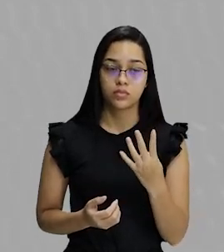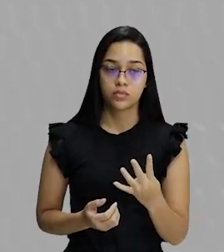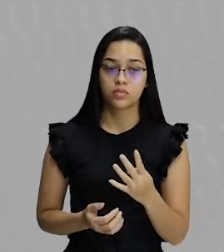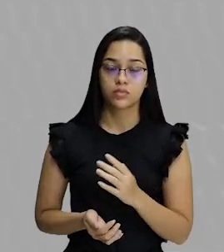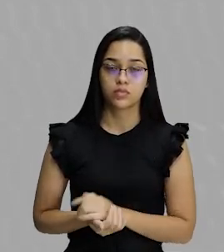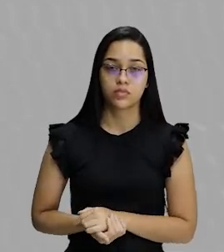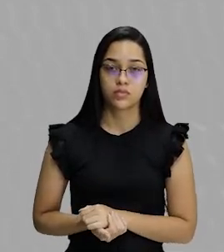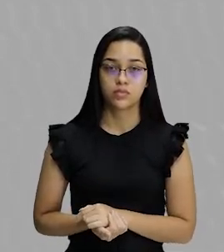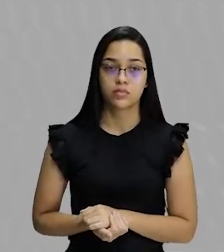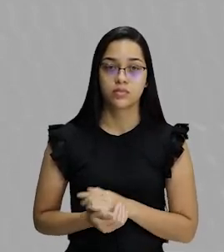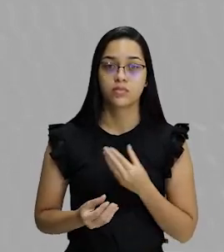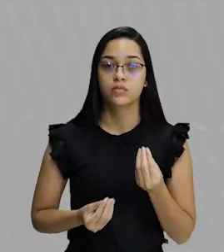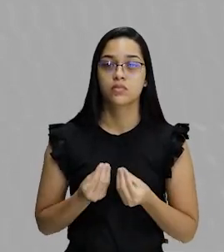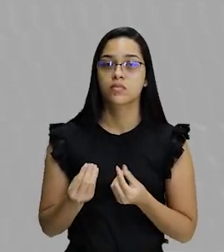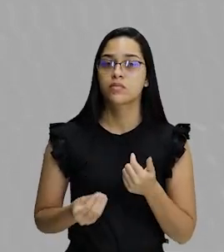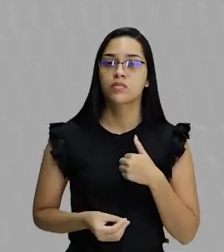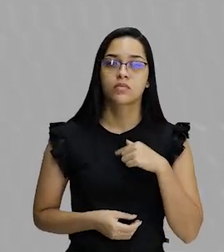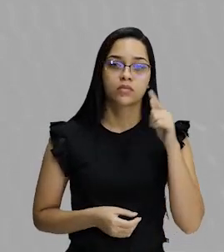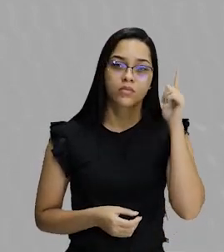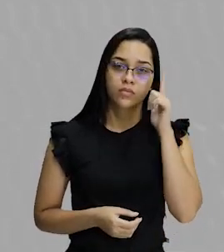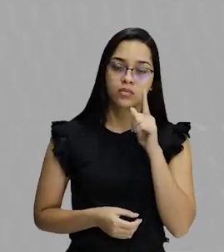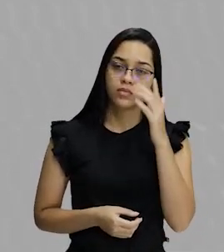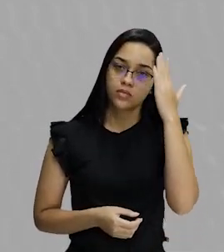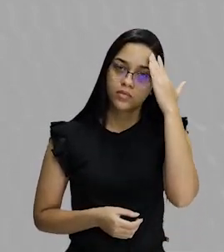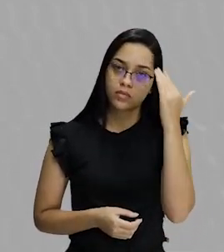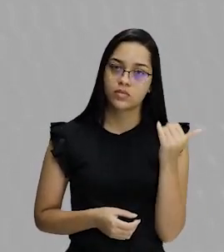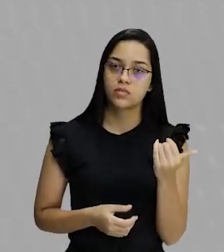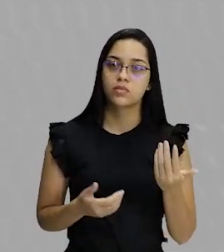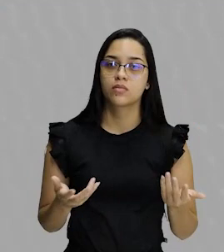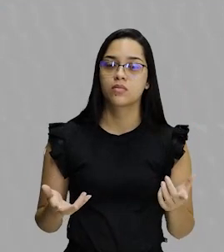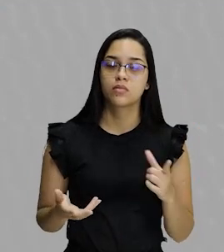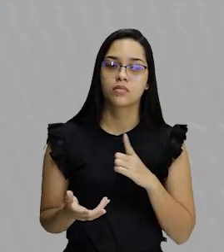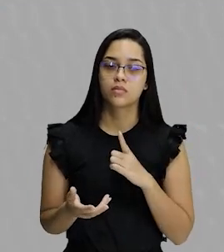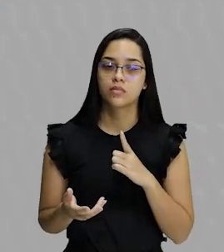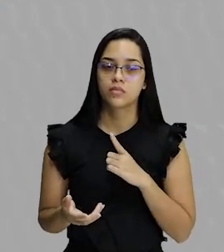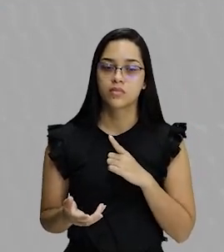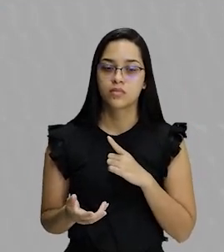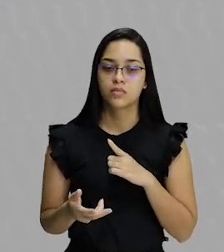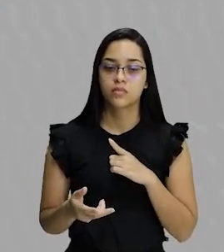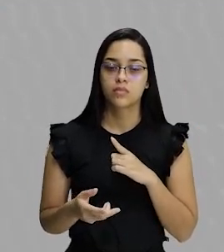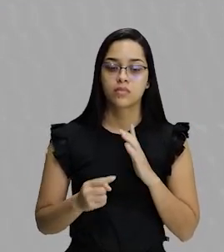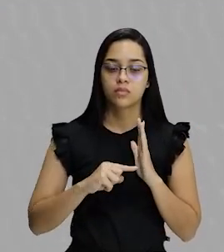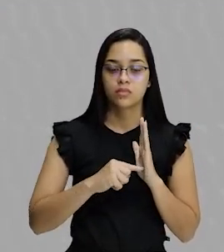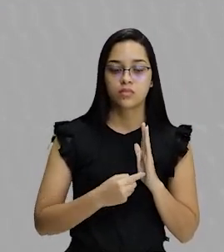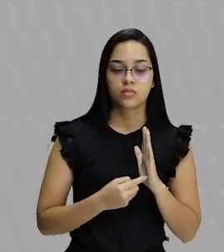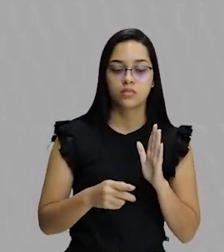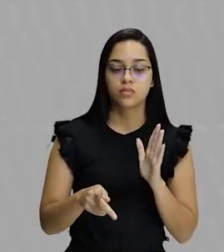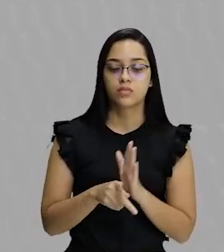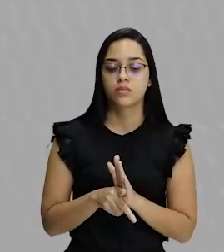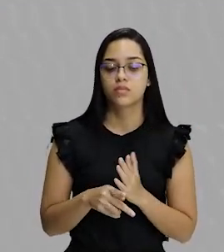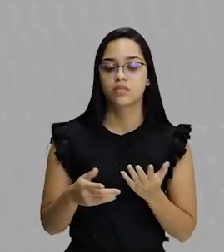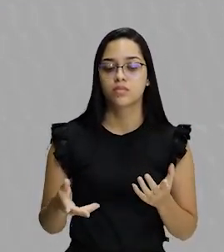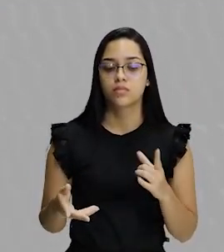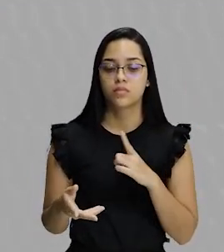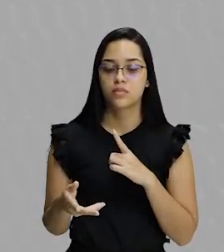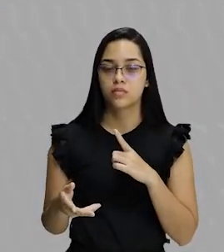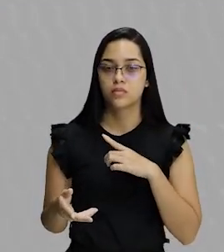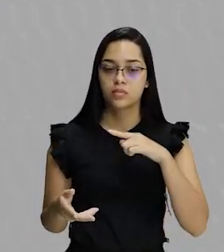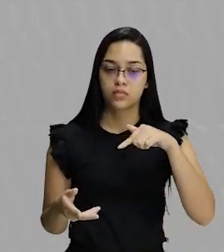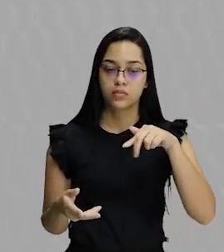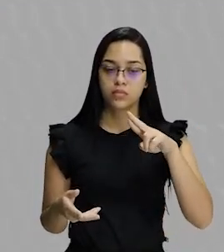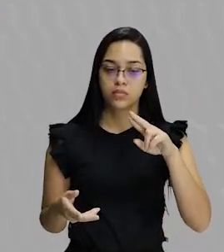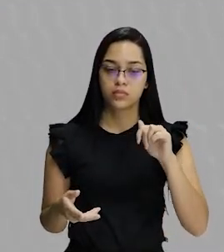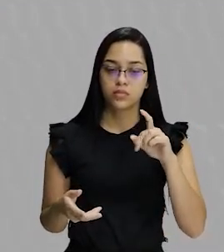Tá? Então, como é que eu consigo reconhecer que um ponto pertence aos